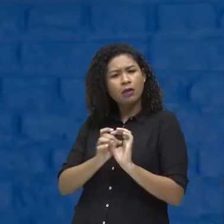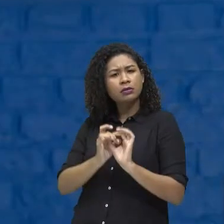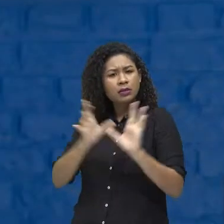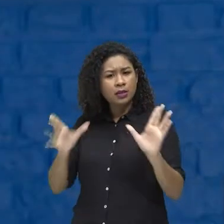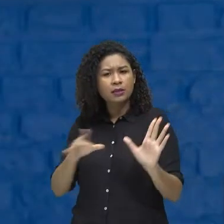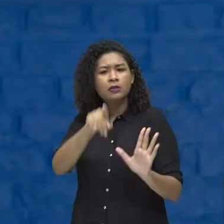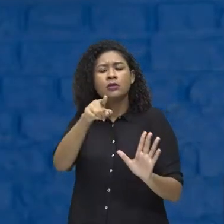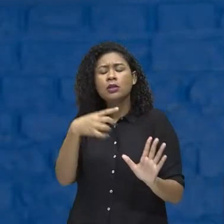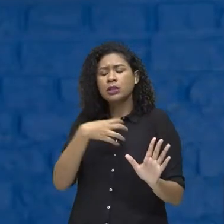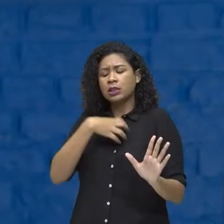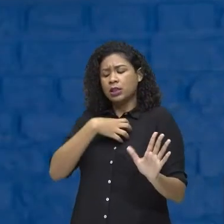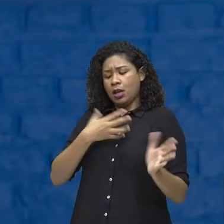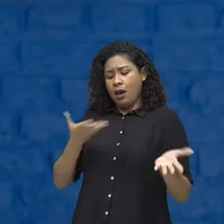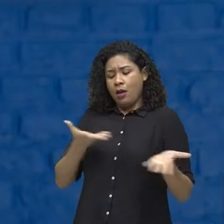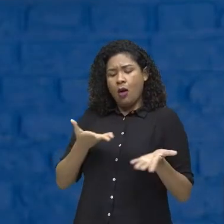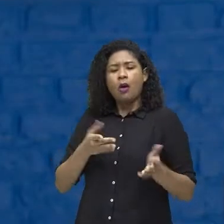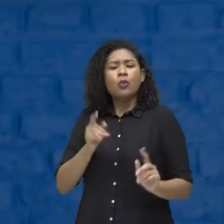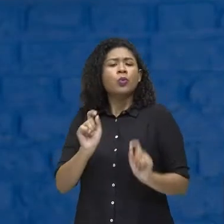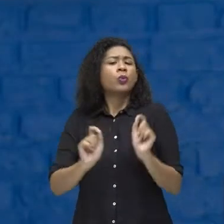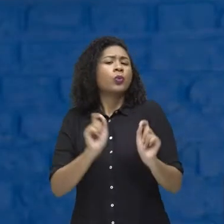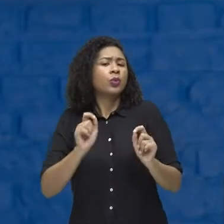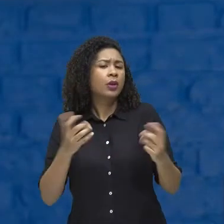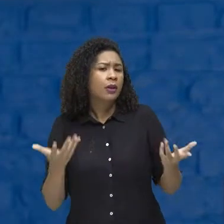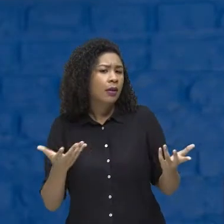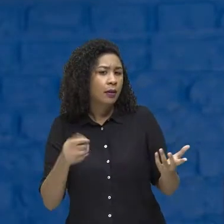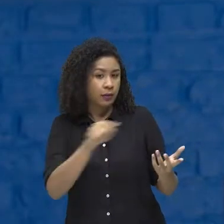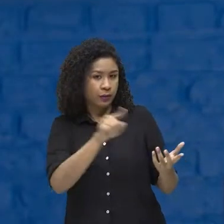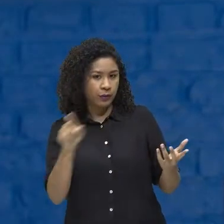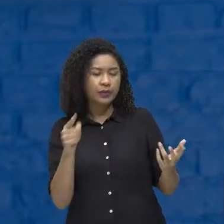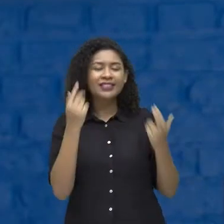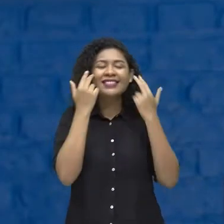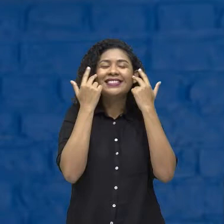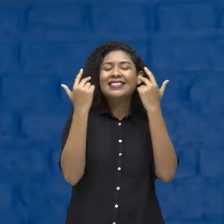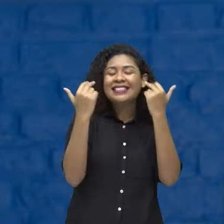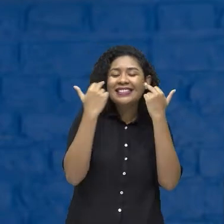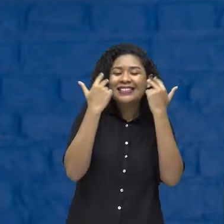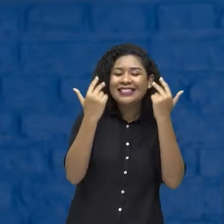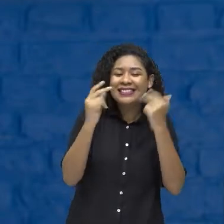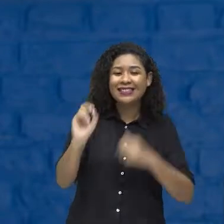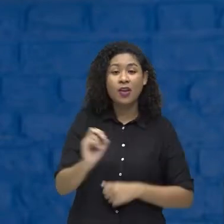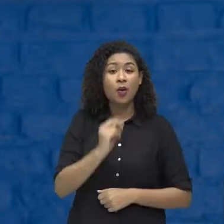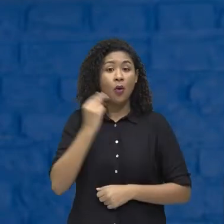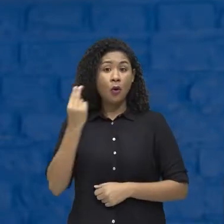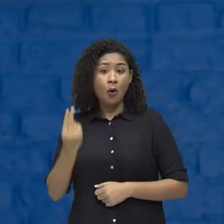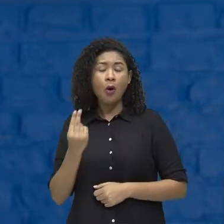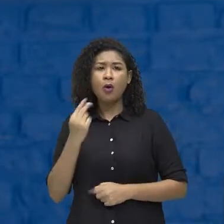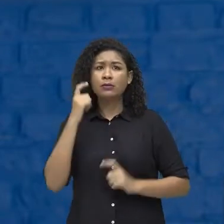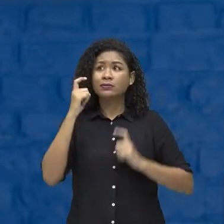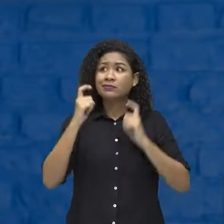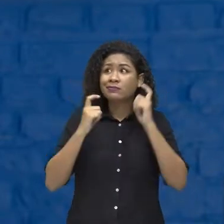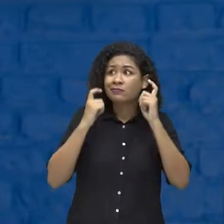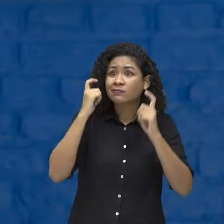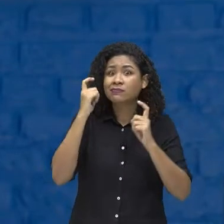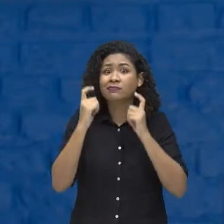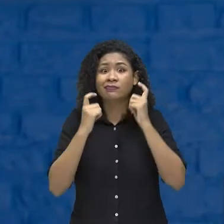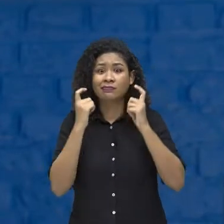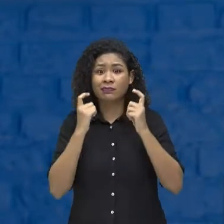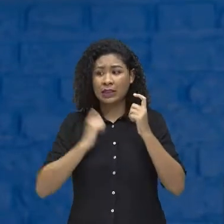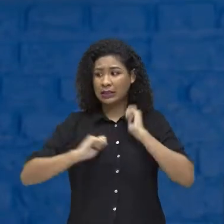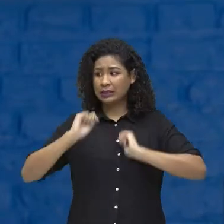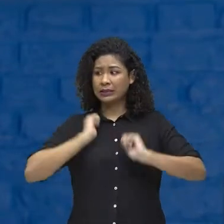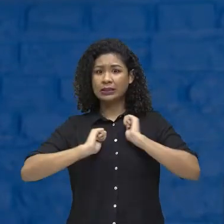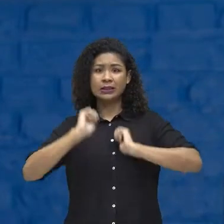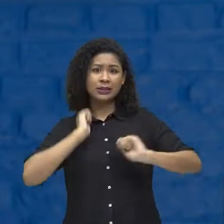sentindo agora. Você está tranquilo? Você está preocupado? Você está ansioso? Você